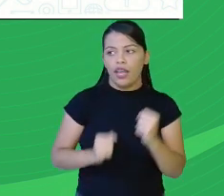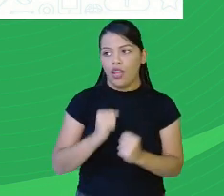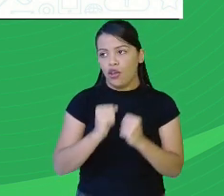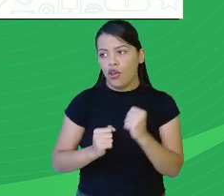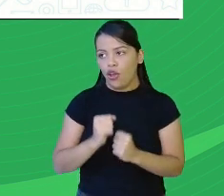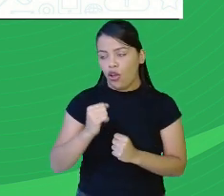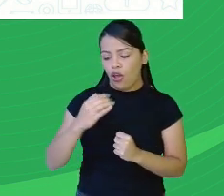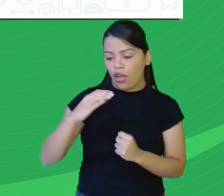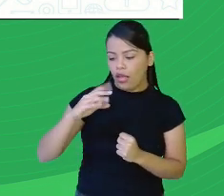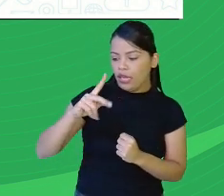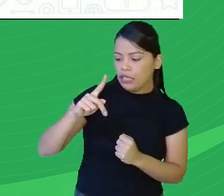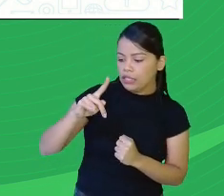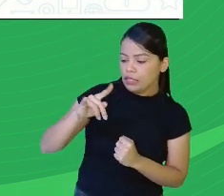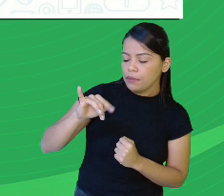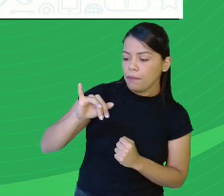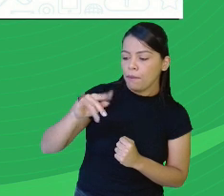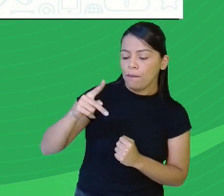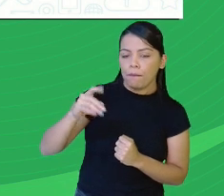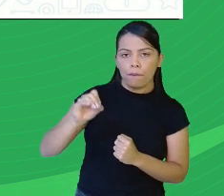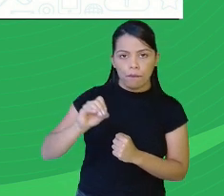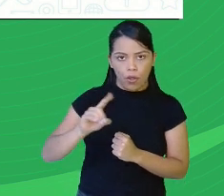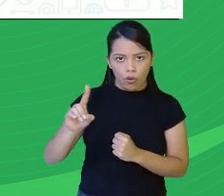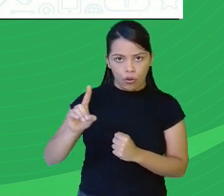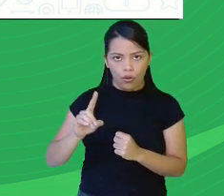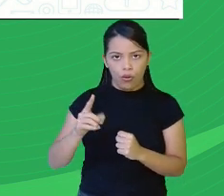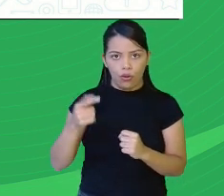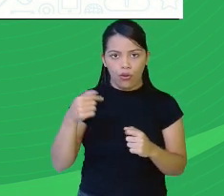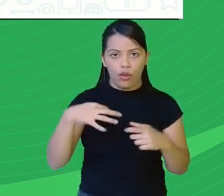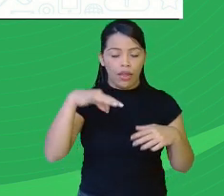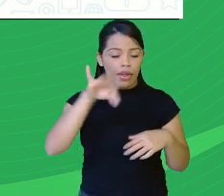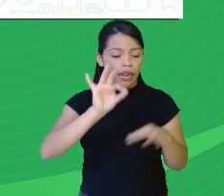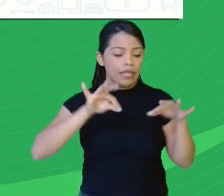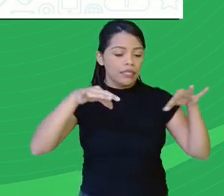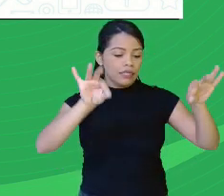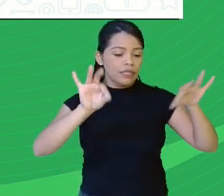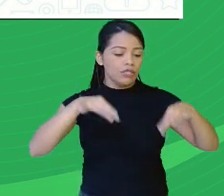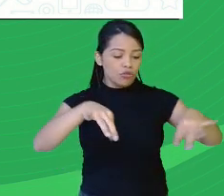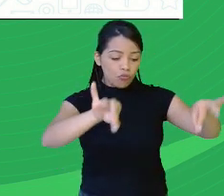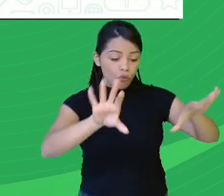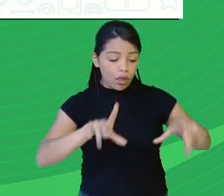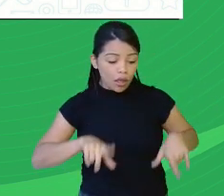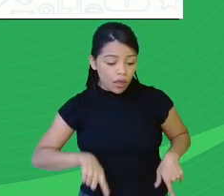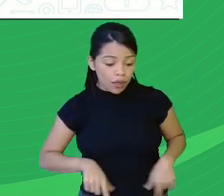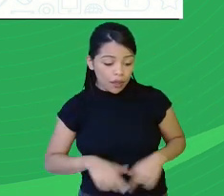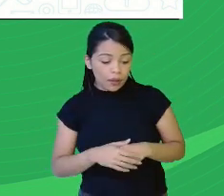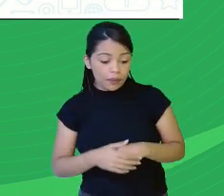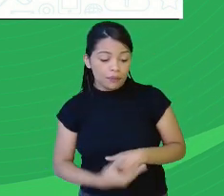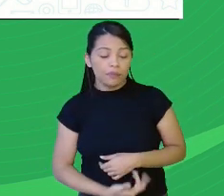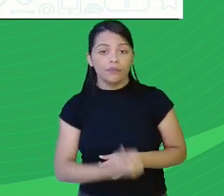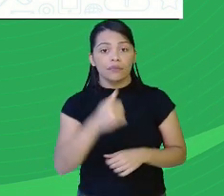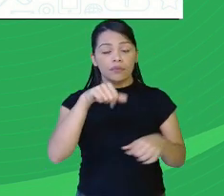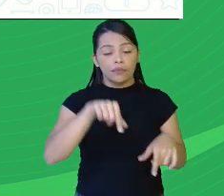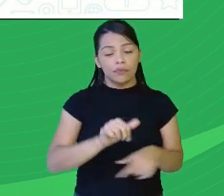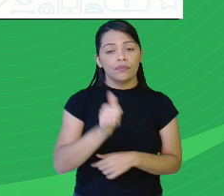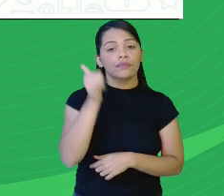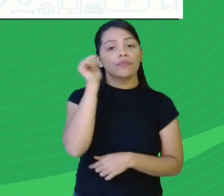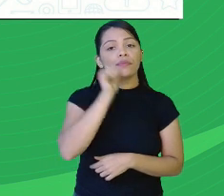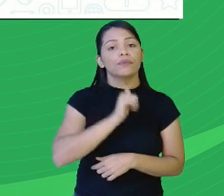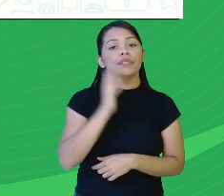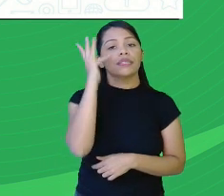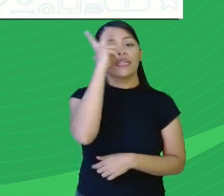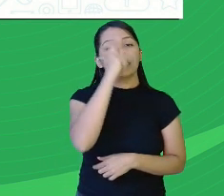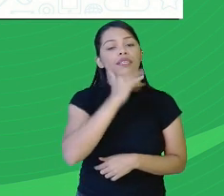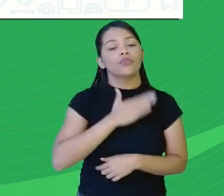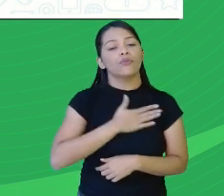avó. Lencinho na mão, caiu no chão. Moça bonita do meu coração. 1, 2, 3. E